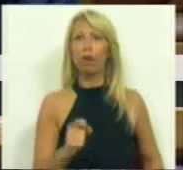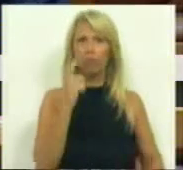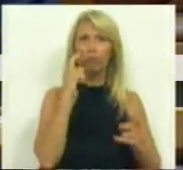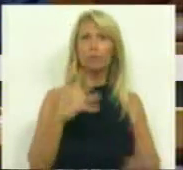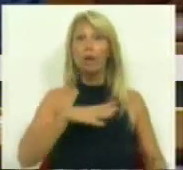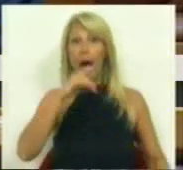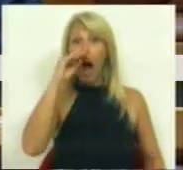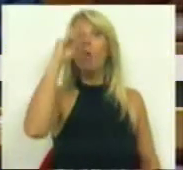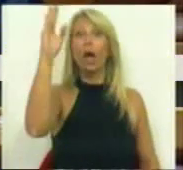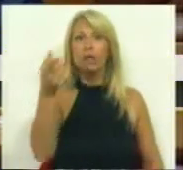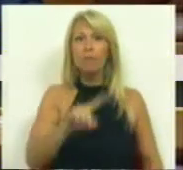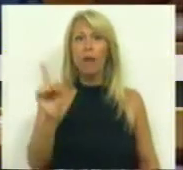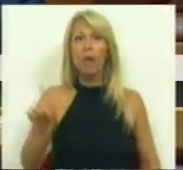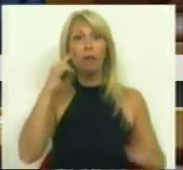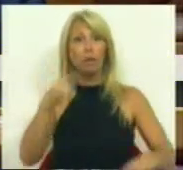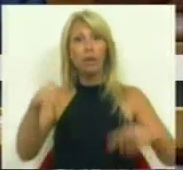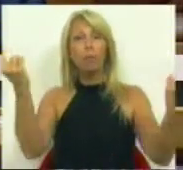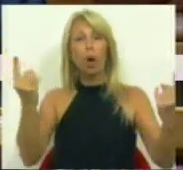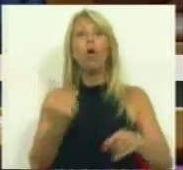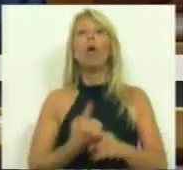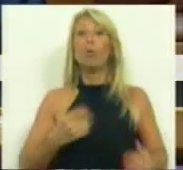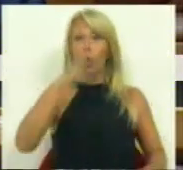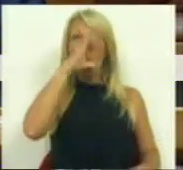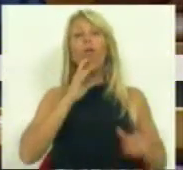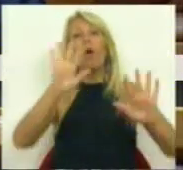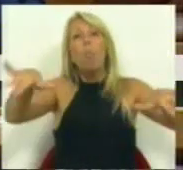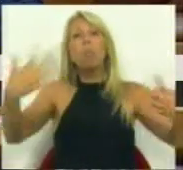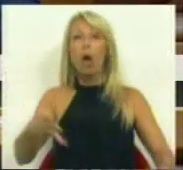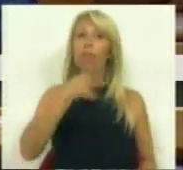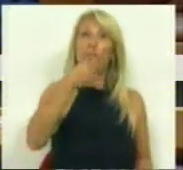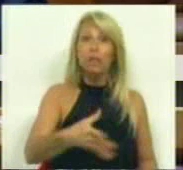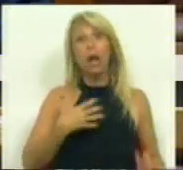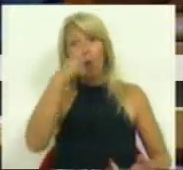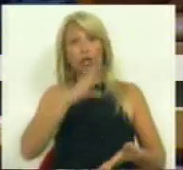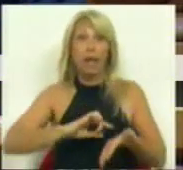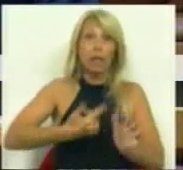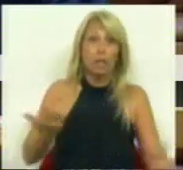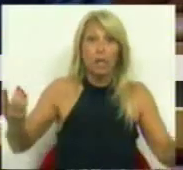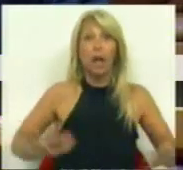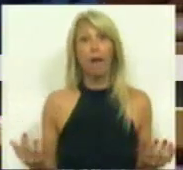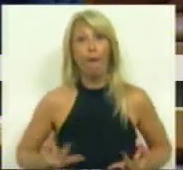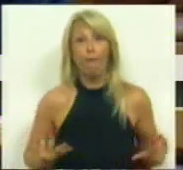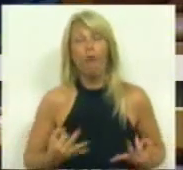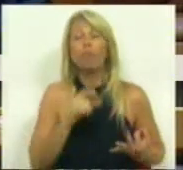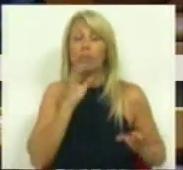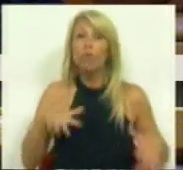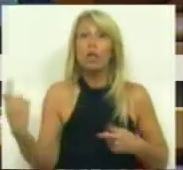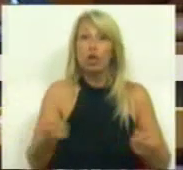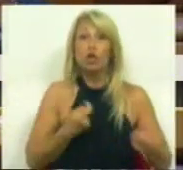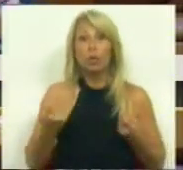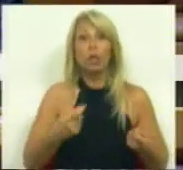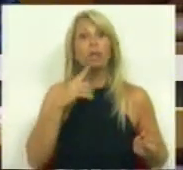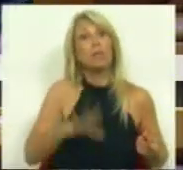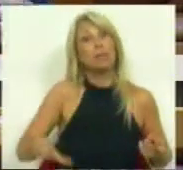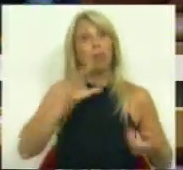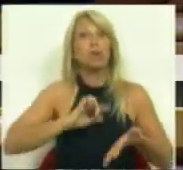várias vezes manifestada. Porque o Governo até pode invocar um estado de necessidade, seria discutível esse estado de necessidade. Não